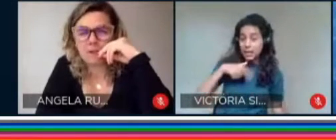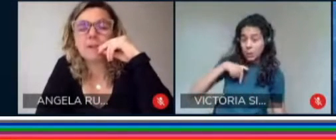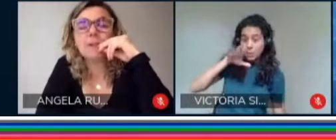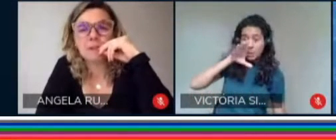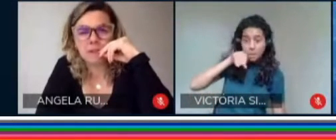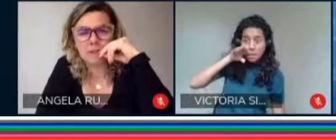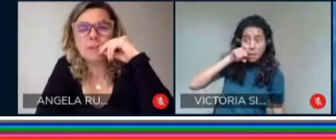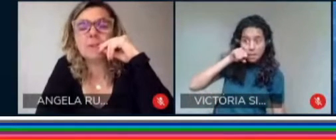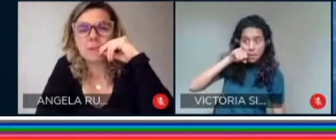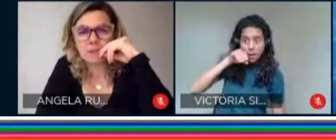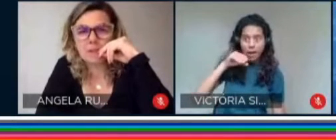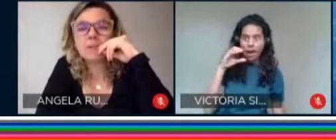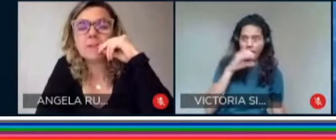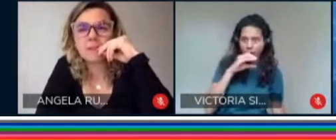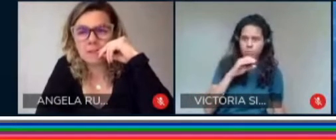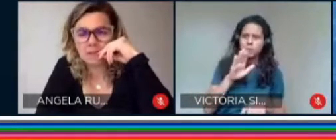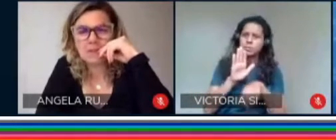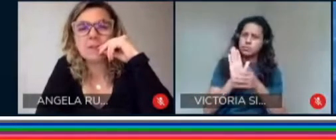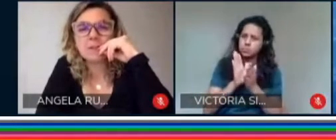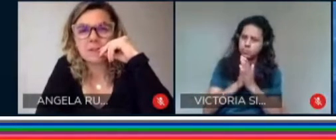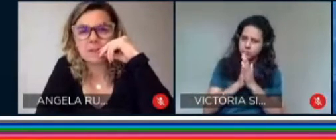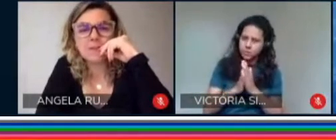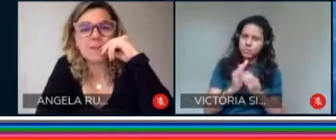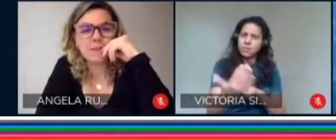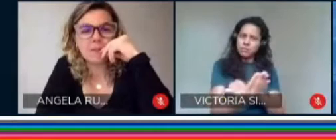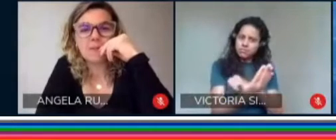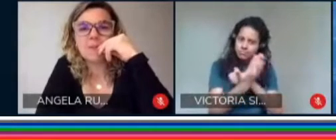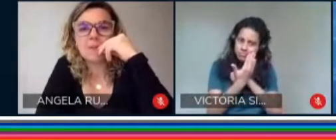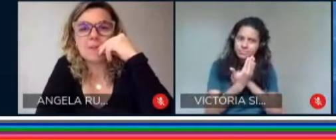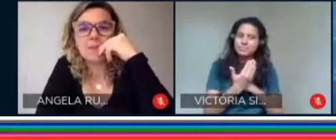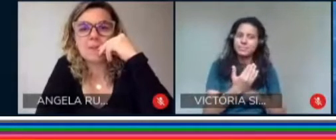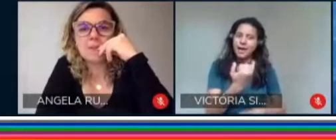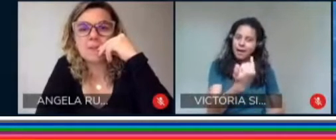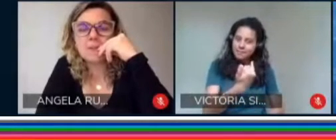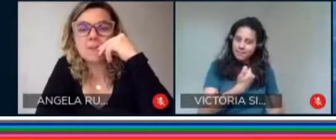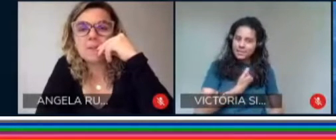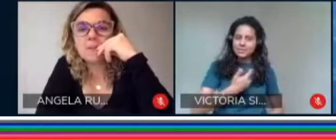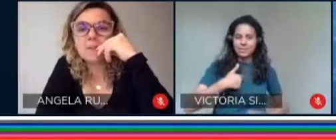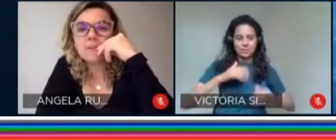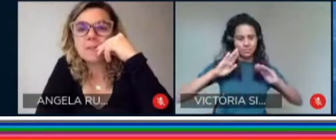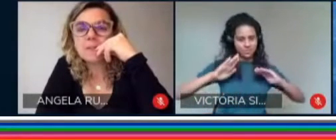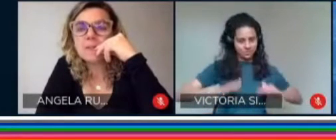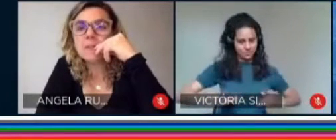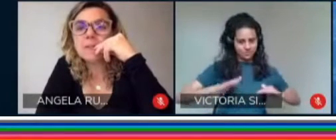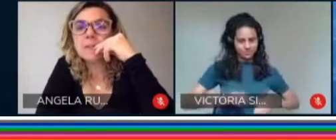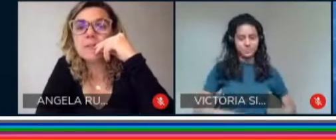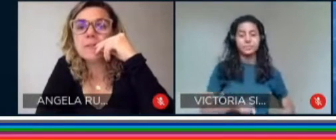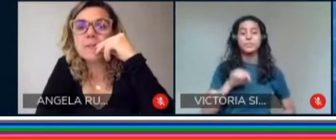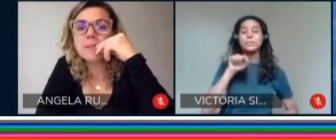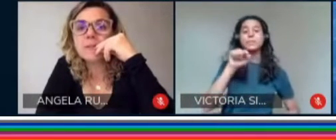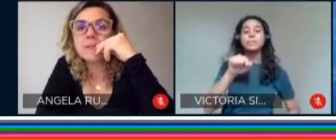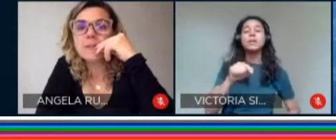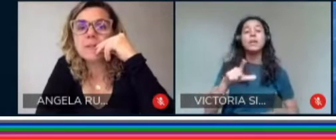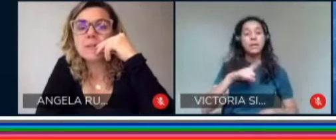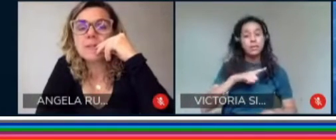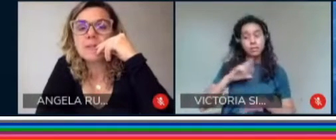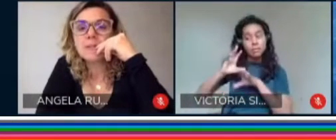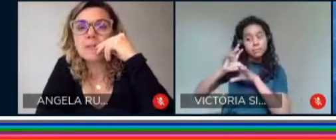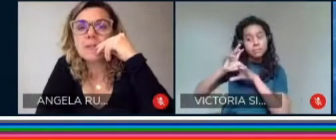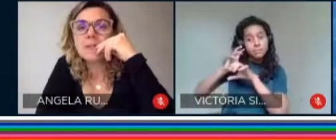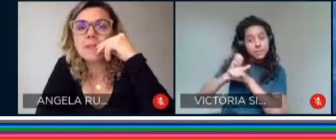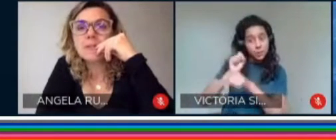rápido, por favor, vocês me avisem, que daí eu desacelero. A revisão de literatura é o processo de